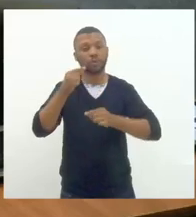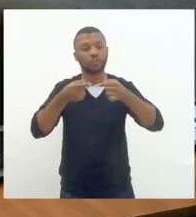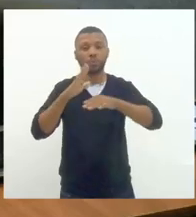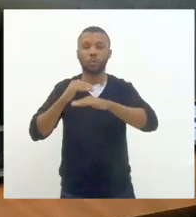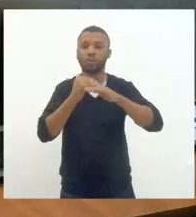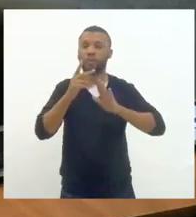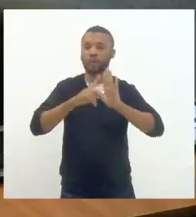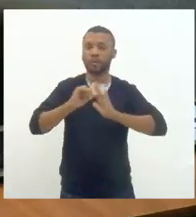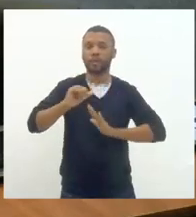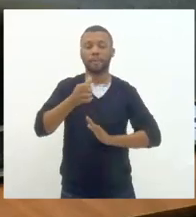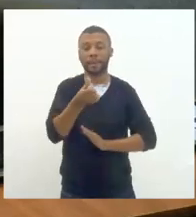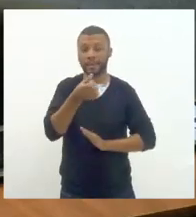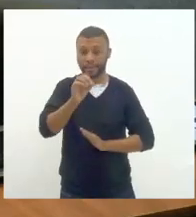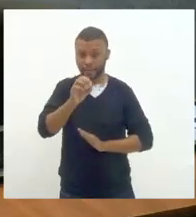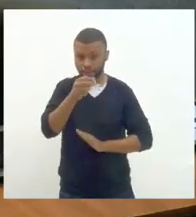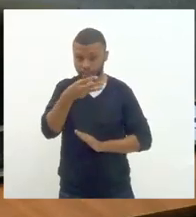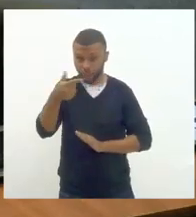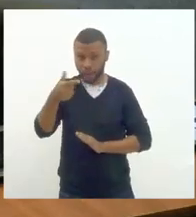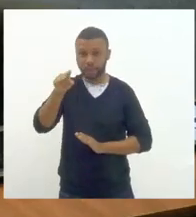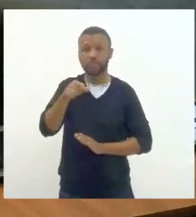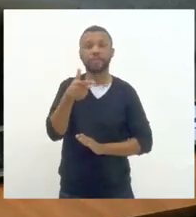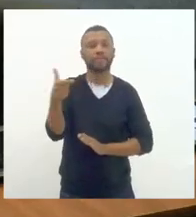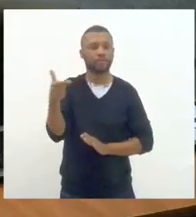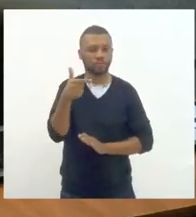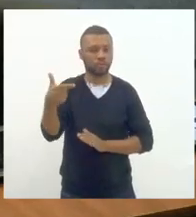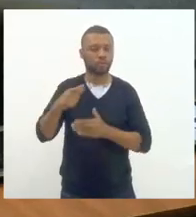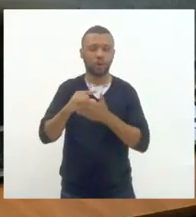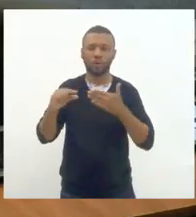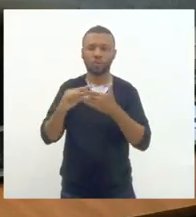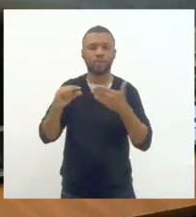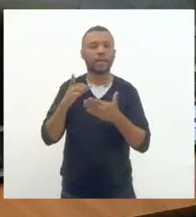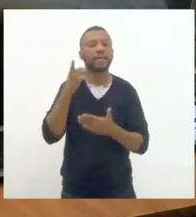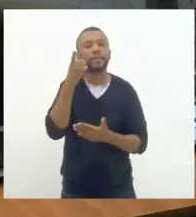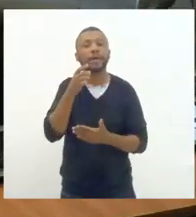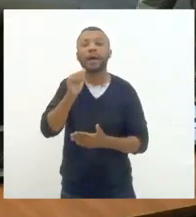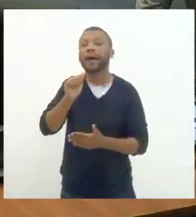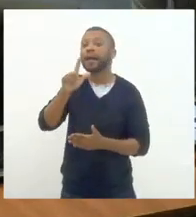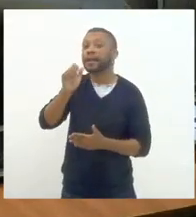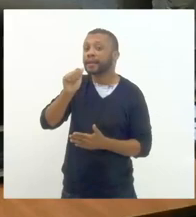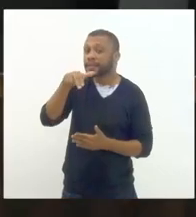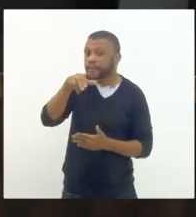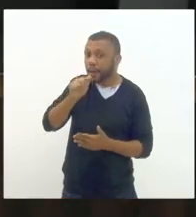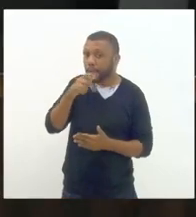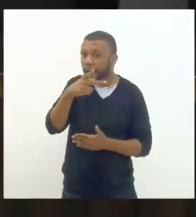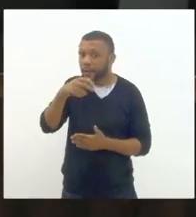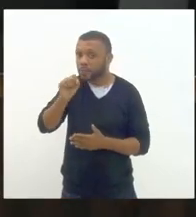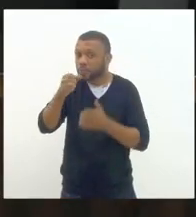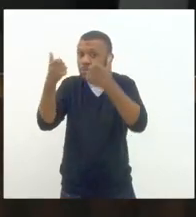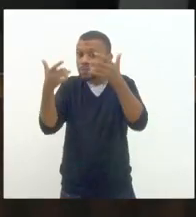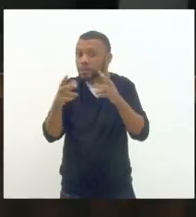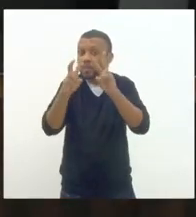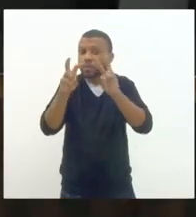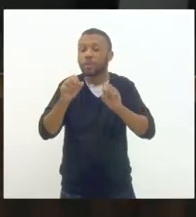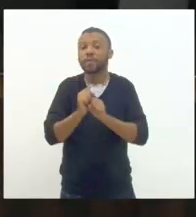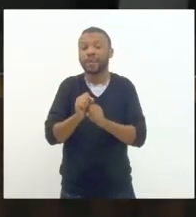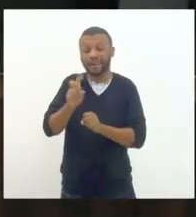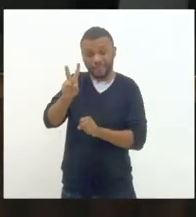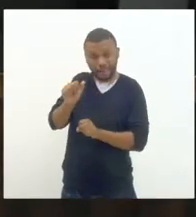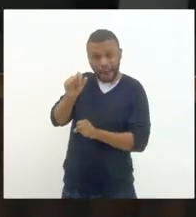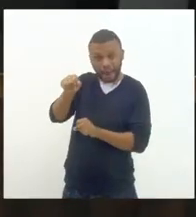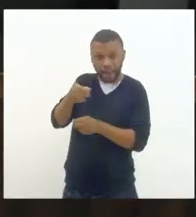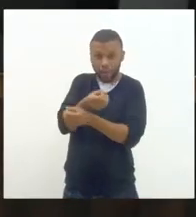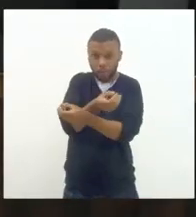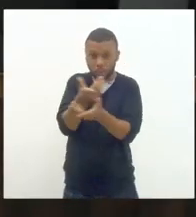única, projeto de lei 6034 de 22, de autoria da deputada Alana Passos, que dispõe sobre o fornecimento de vagas